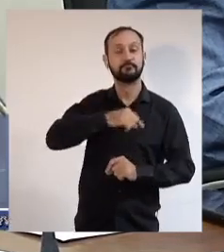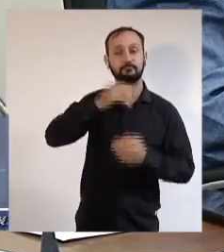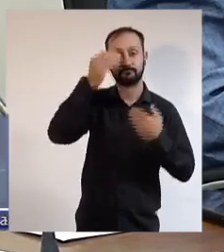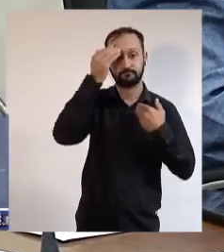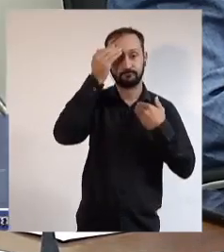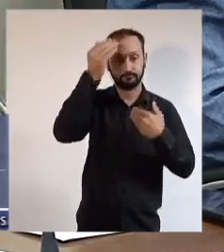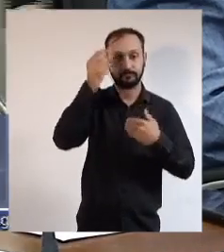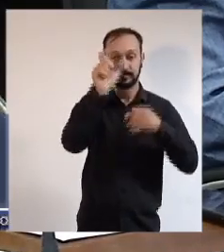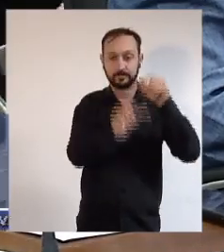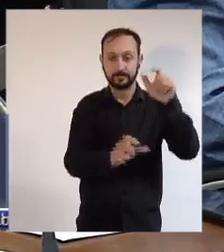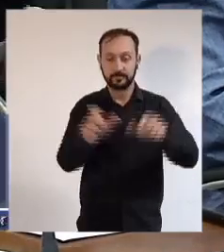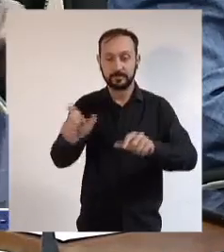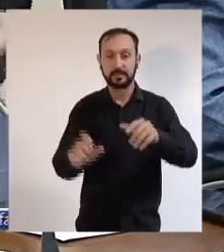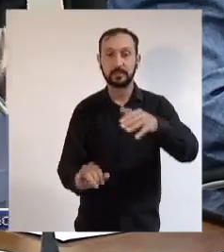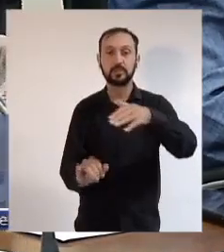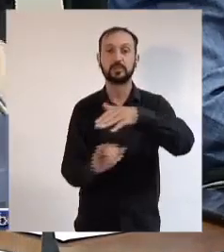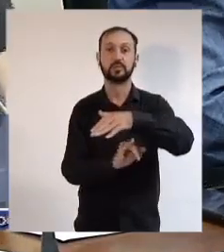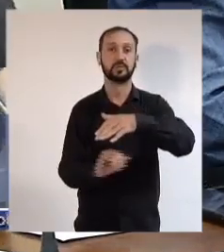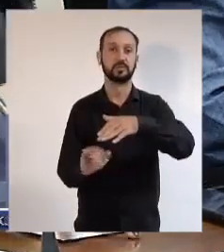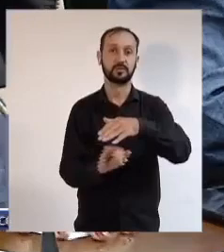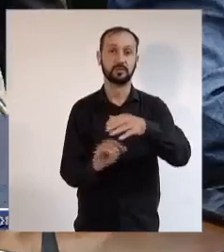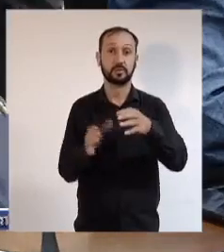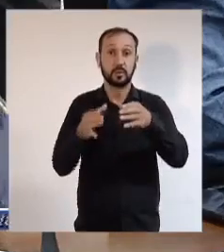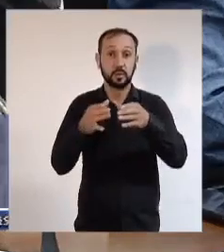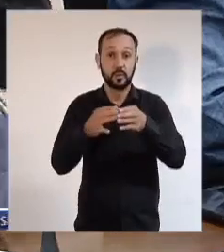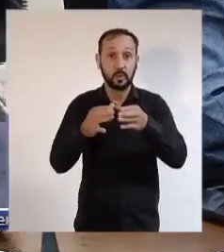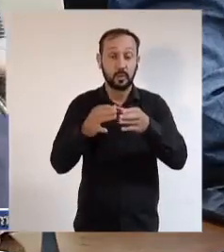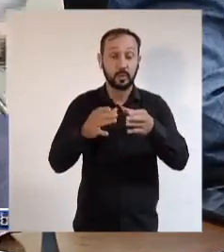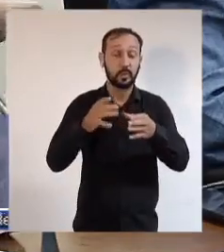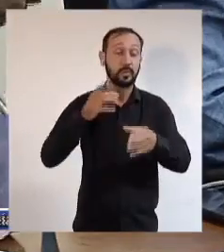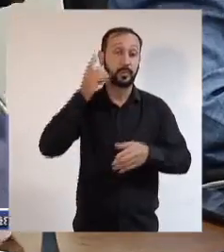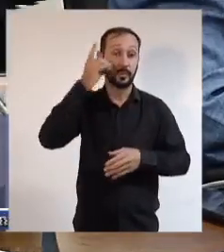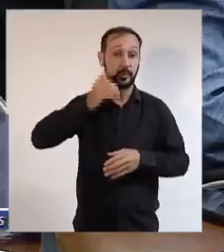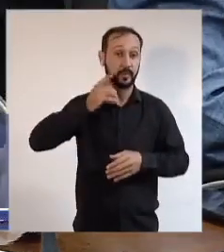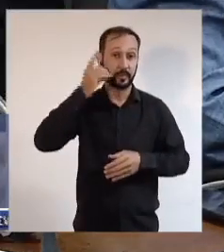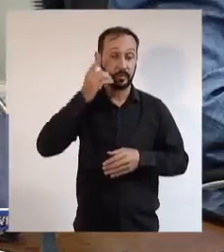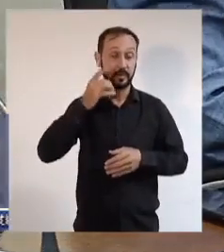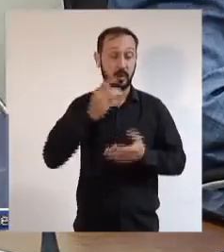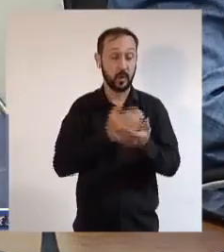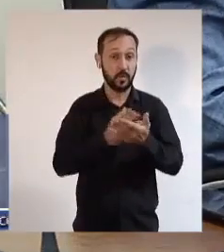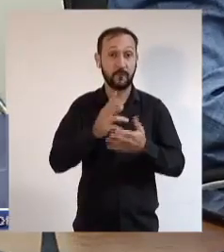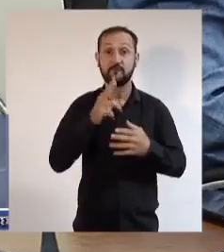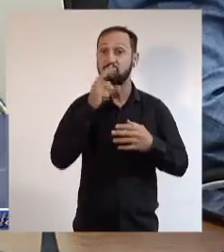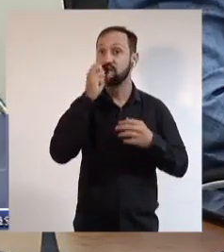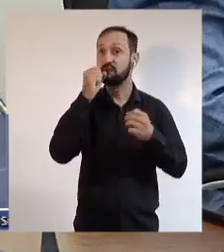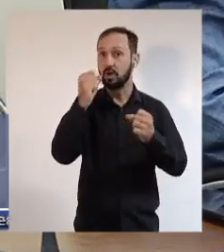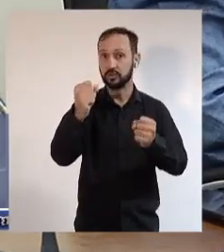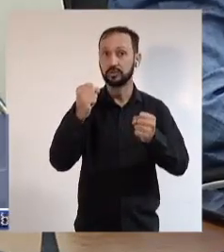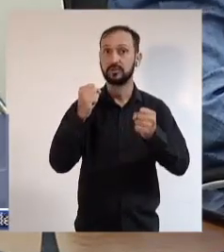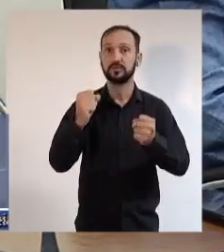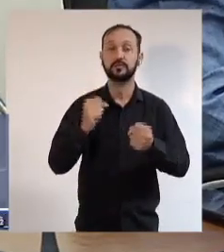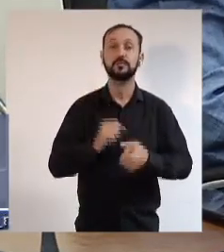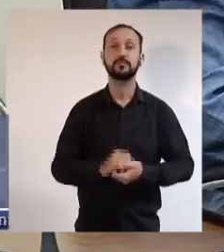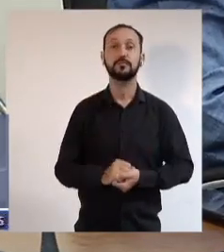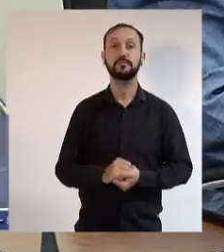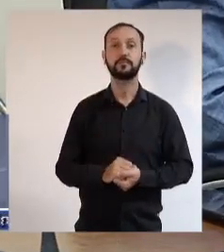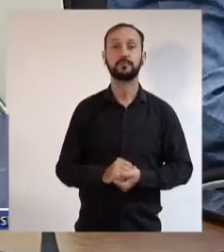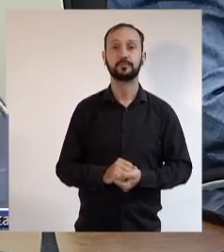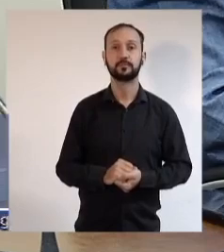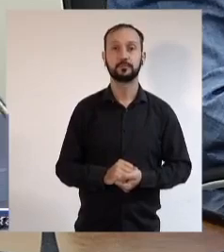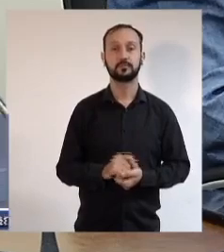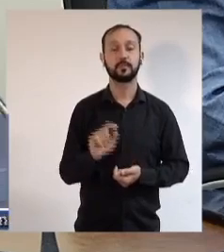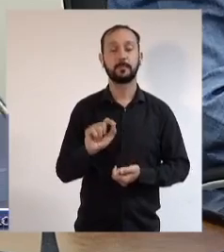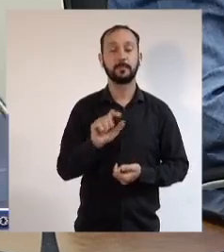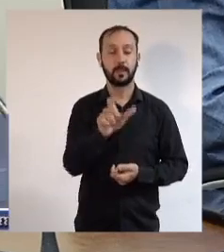instituições essa frente parlamentar ela já inicia se forte e ela foi